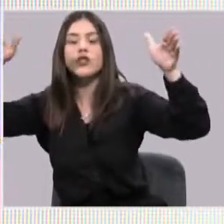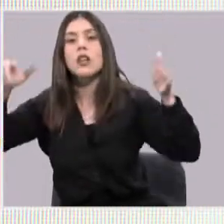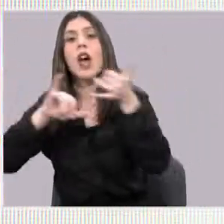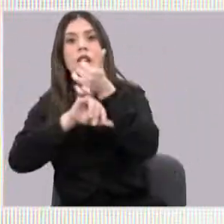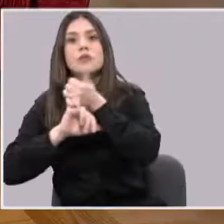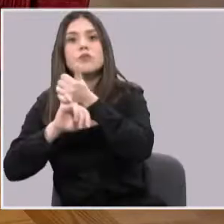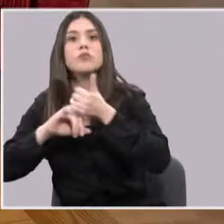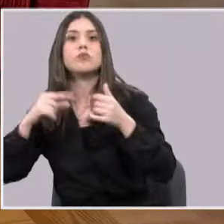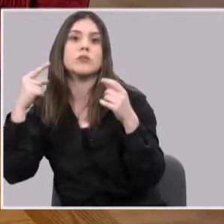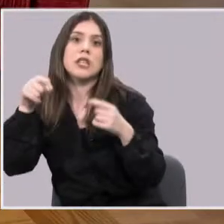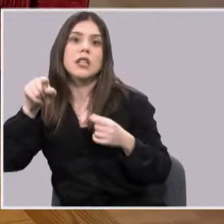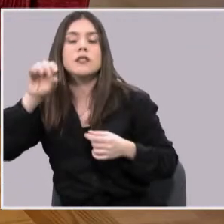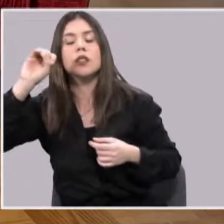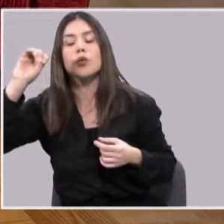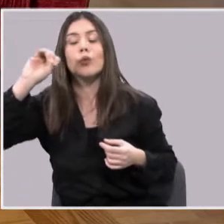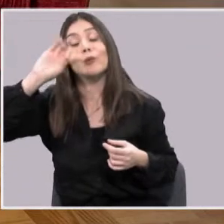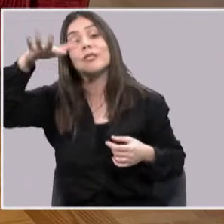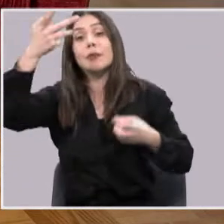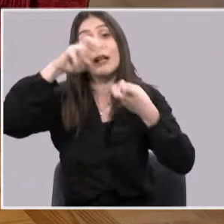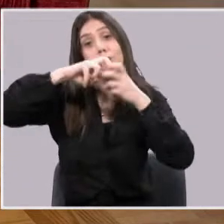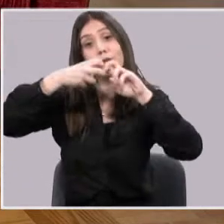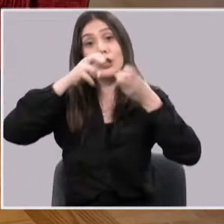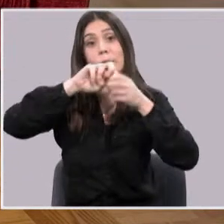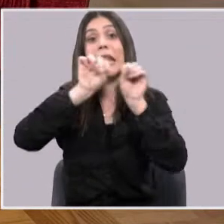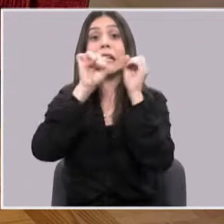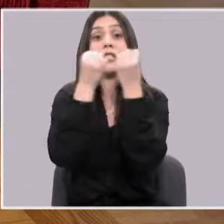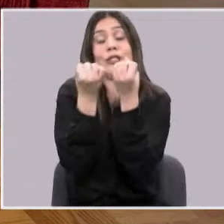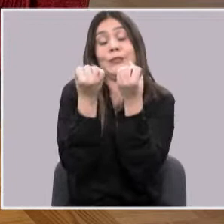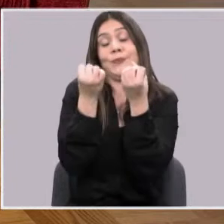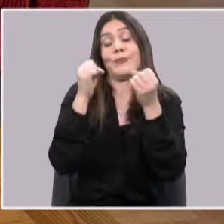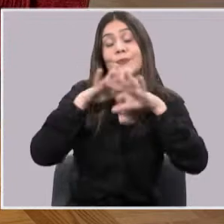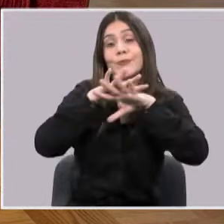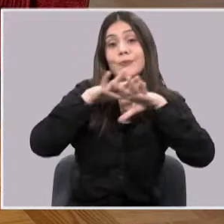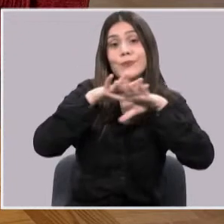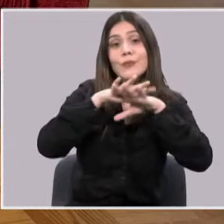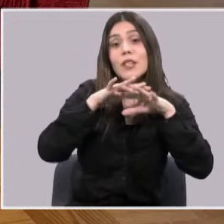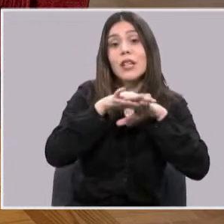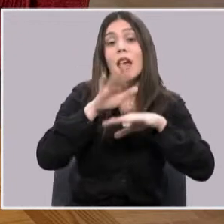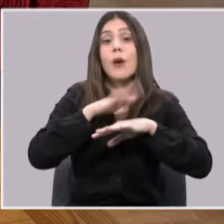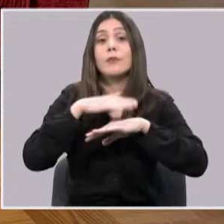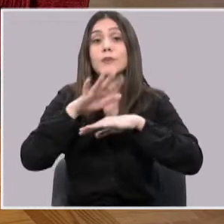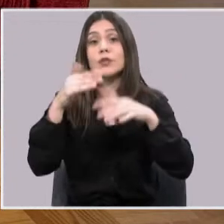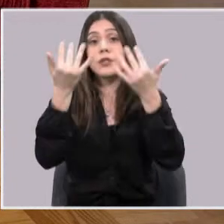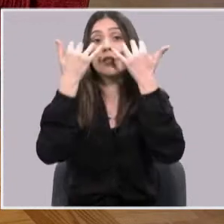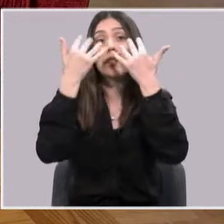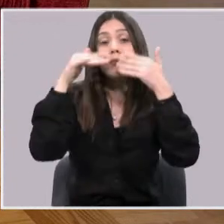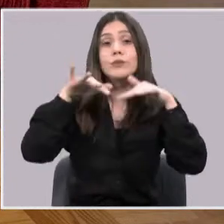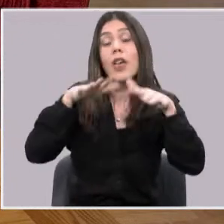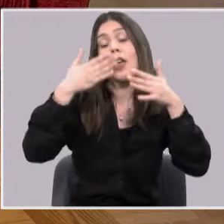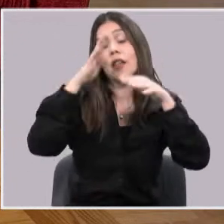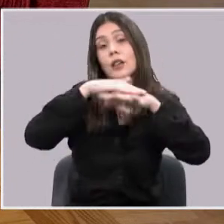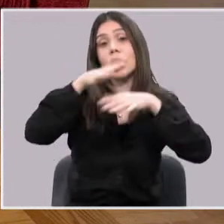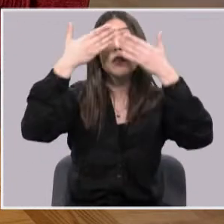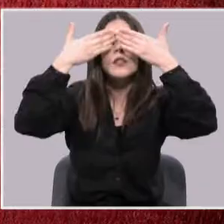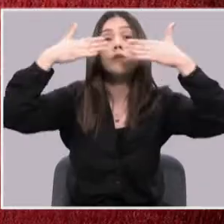as instituições. Aí é que reside o principal problema das redes sociais hoje, o principal problema da desinformação e o principal problema